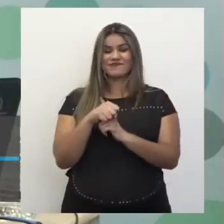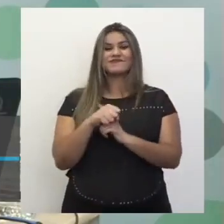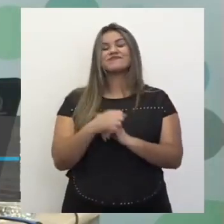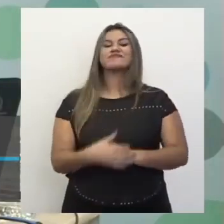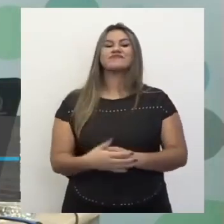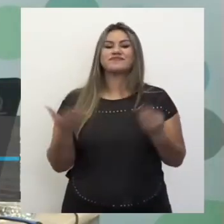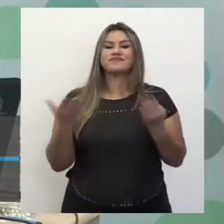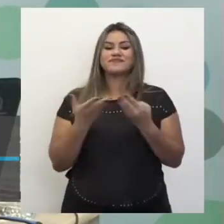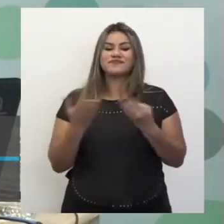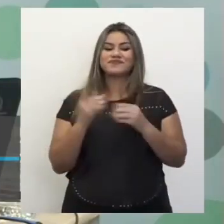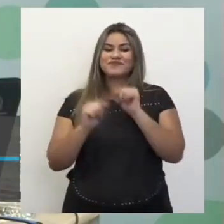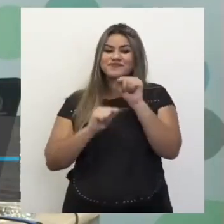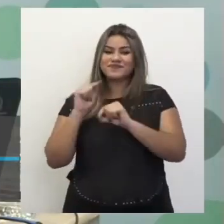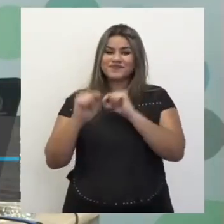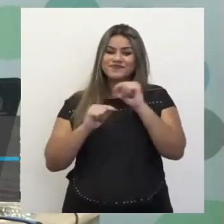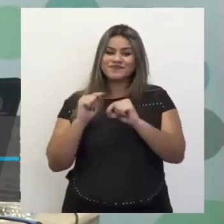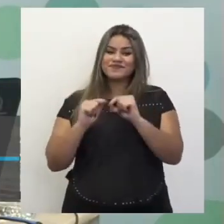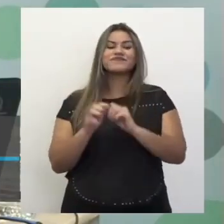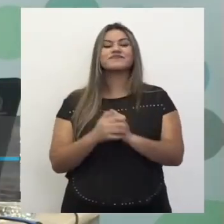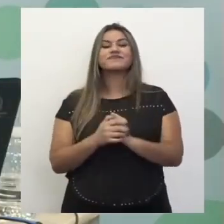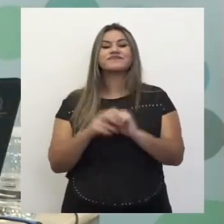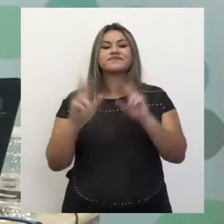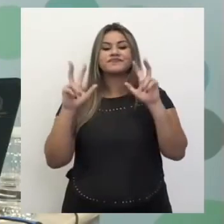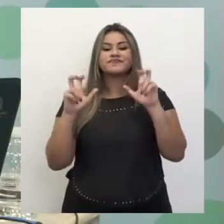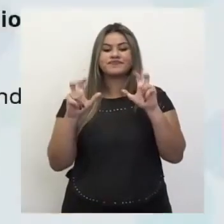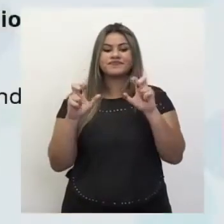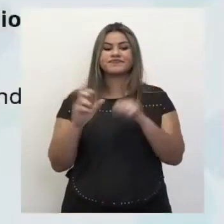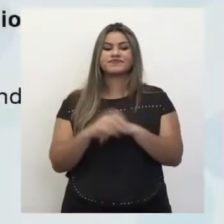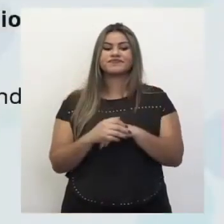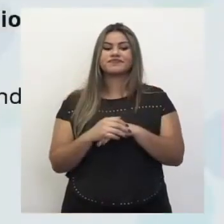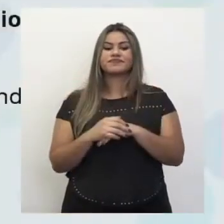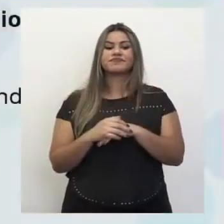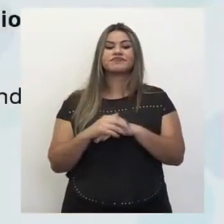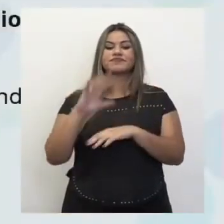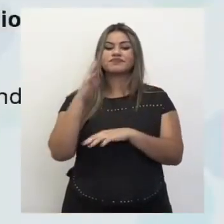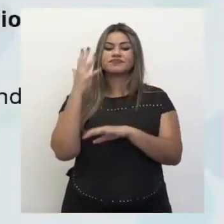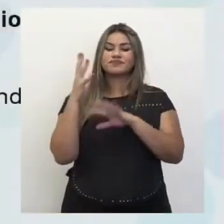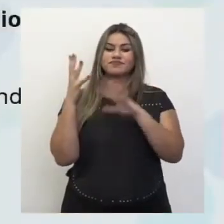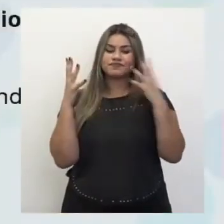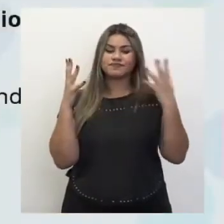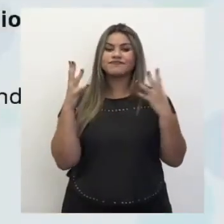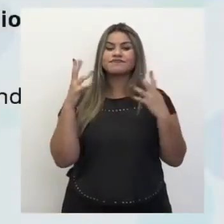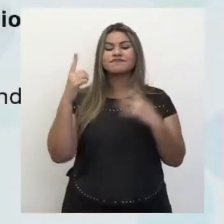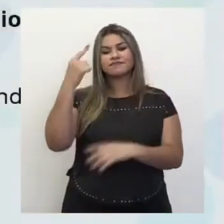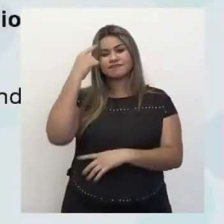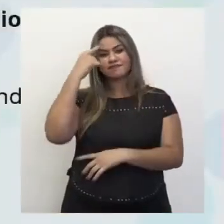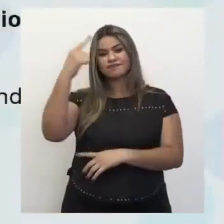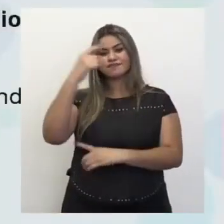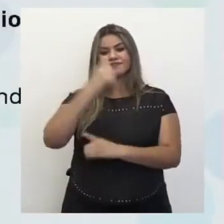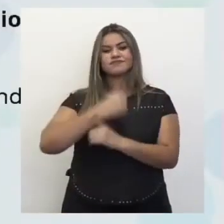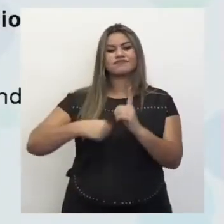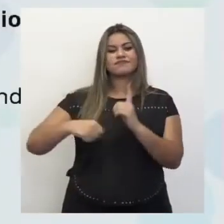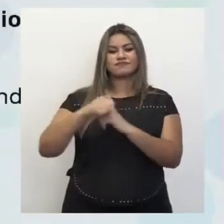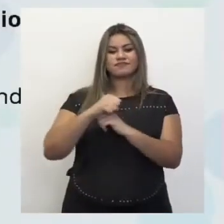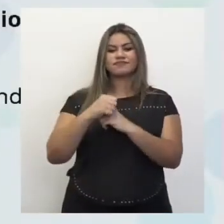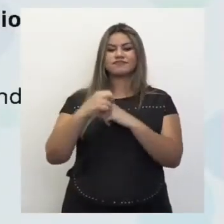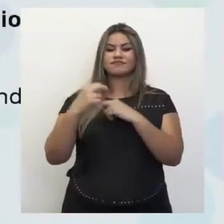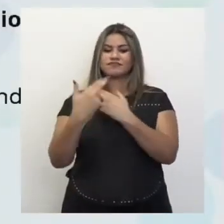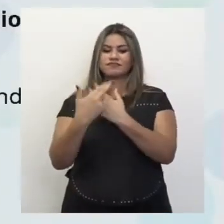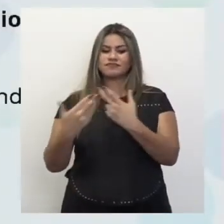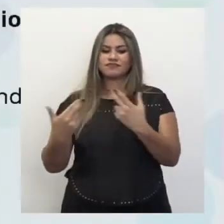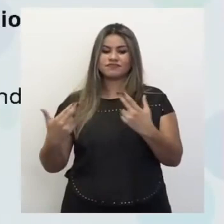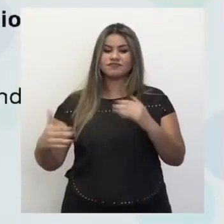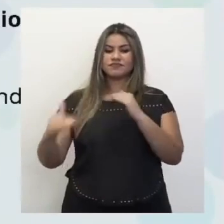E hoje o tema dessa aula é natureza, pensamento e sociedade, os elementos da igualdade e a condição da